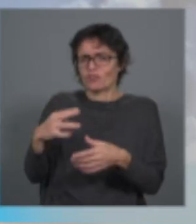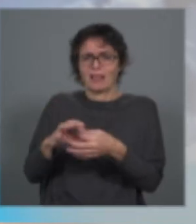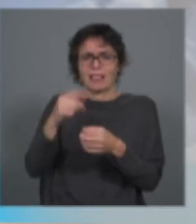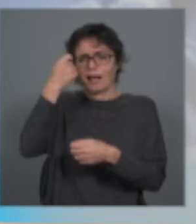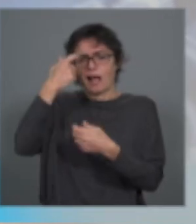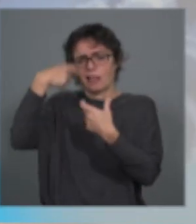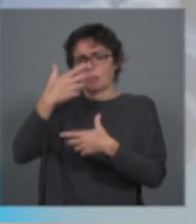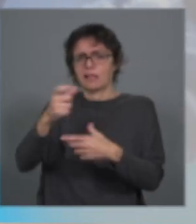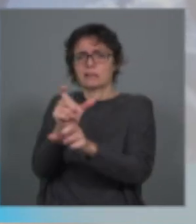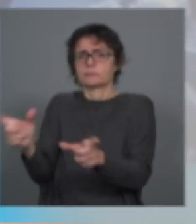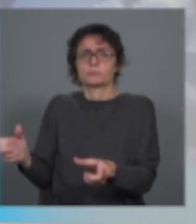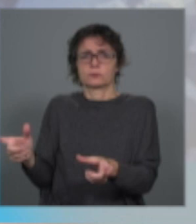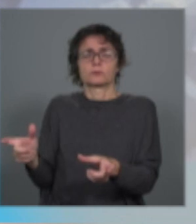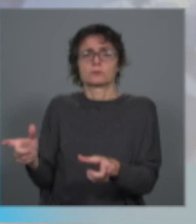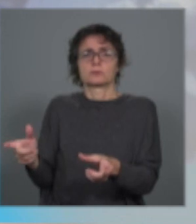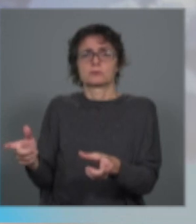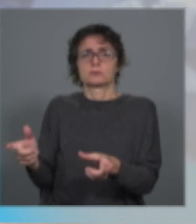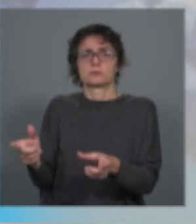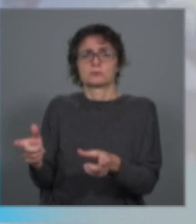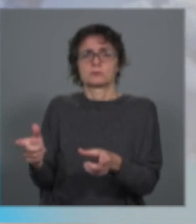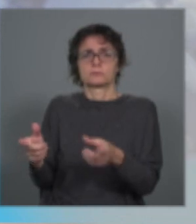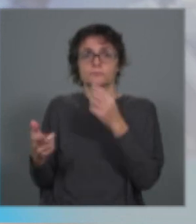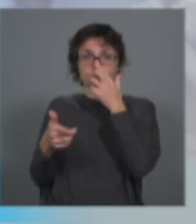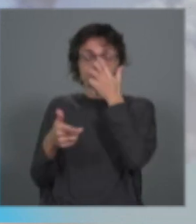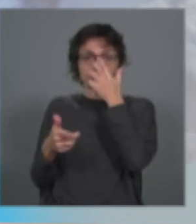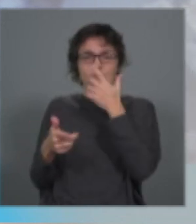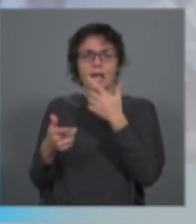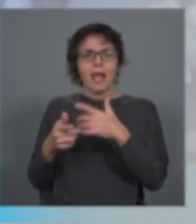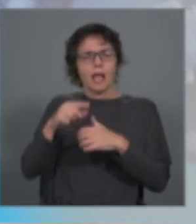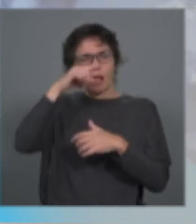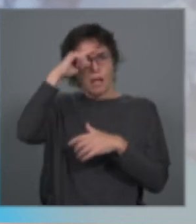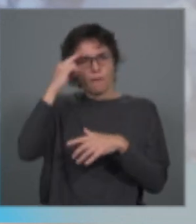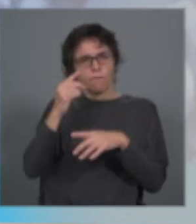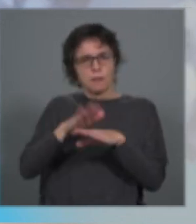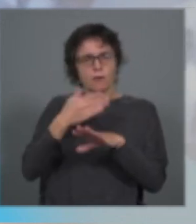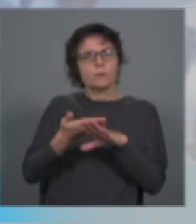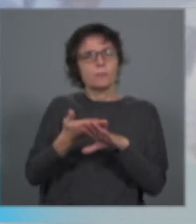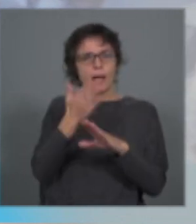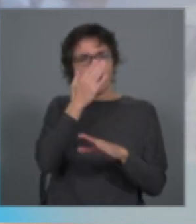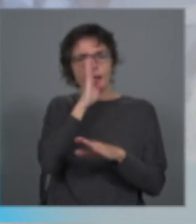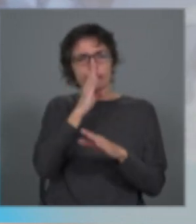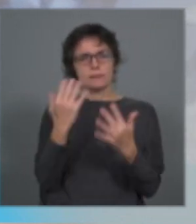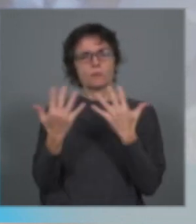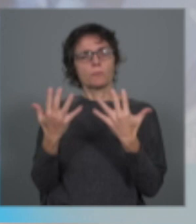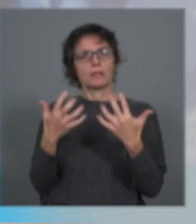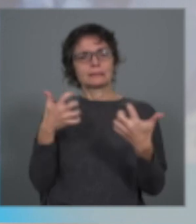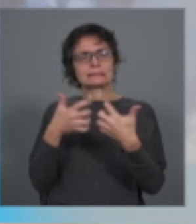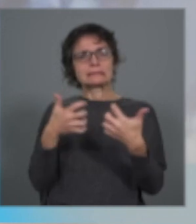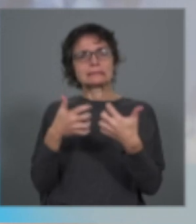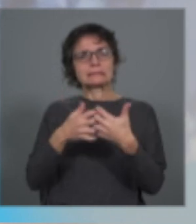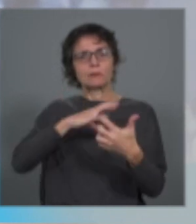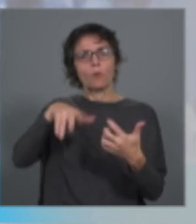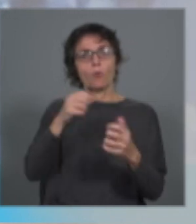já em potência, sim, do que a Segunda Guerra Mundial, porque nada nos garante que não